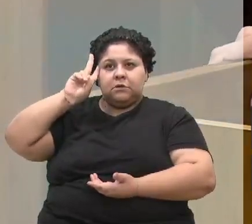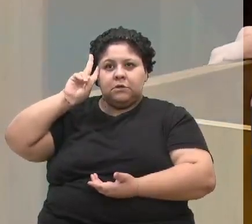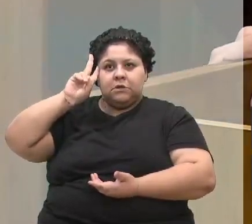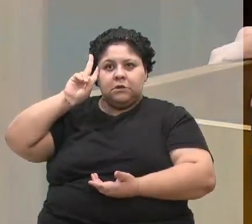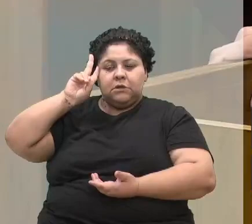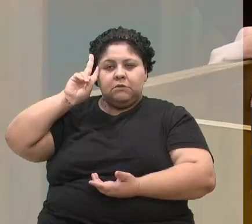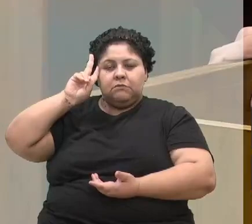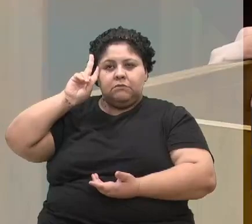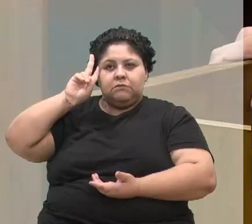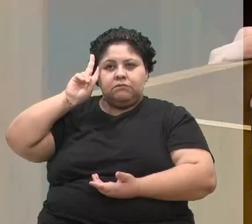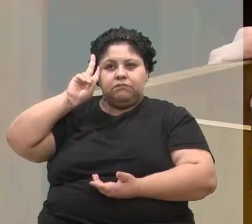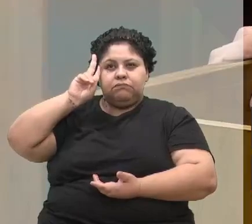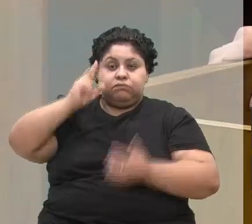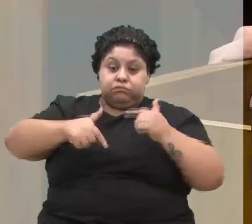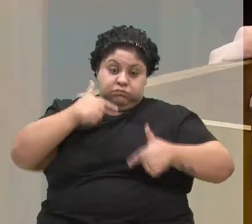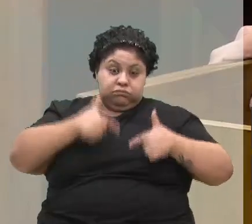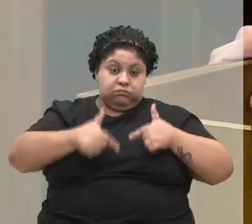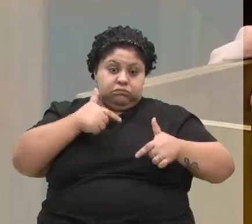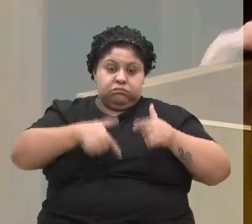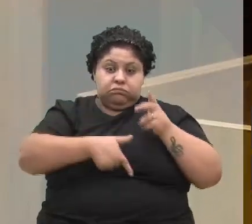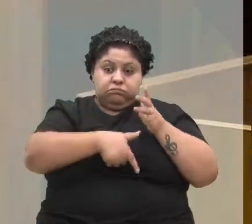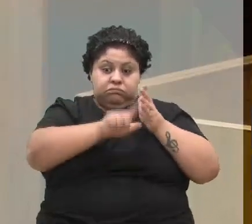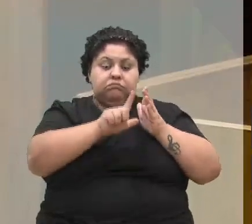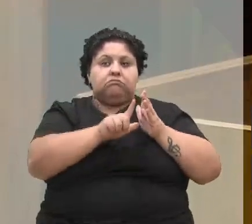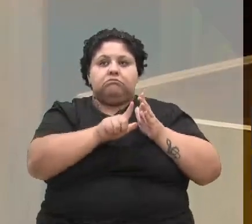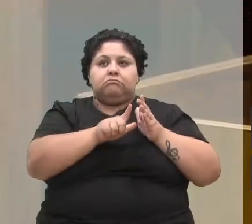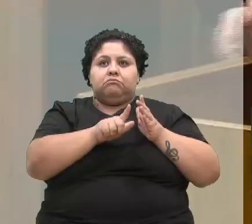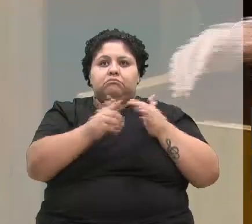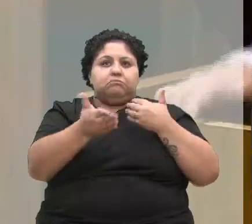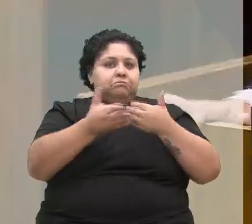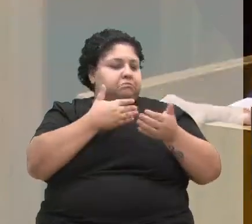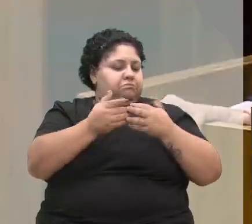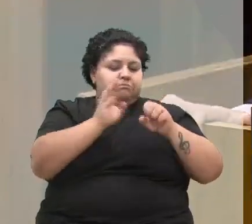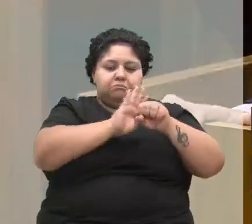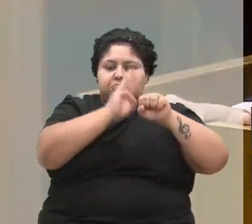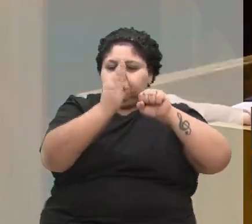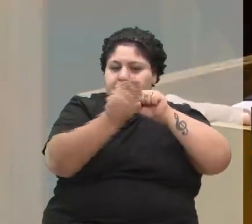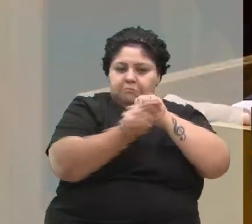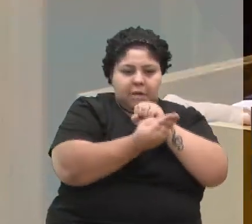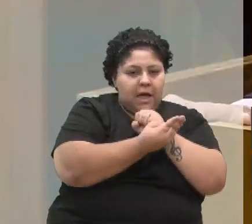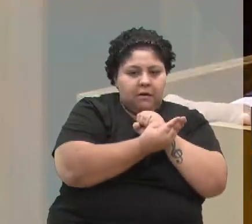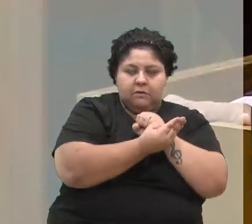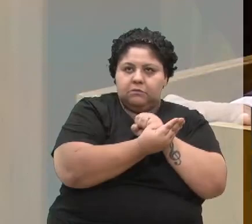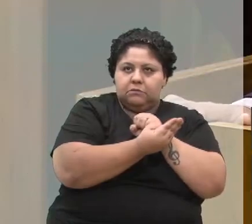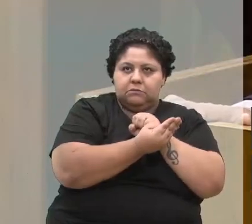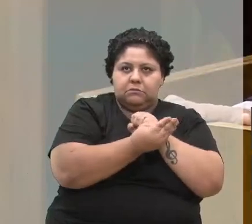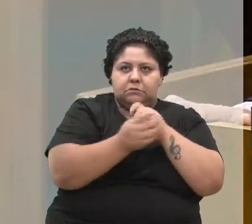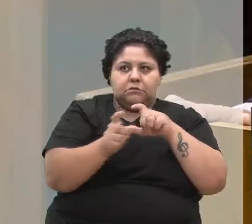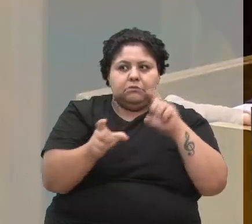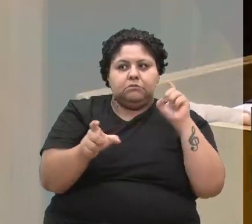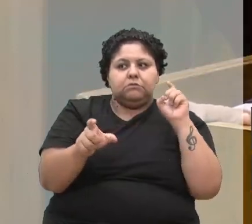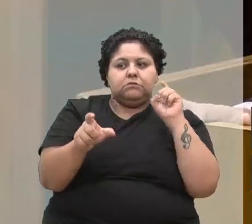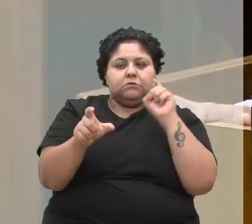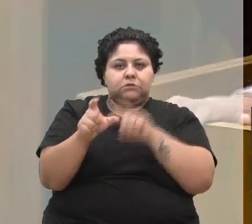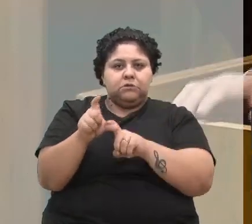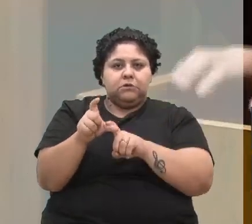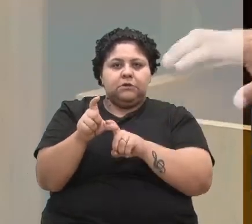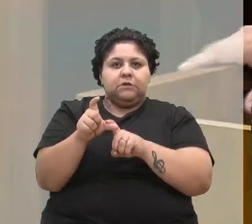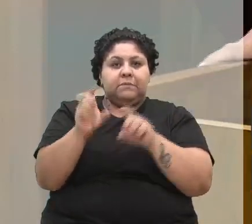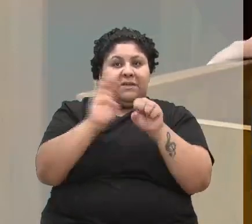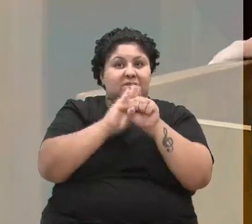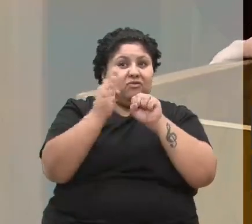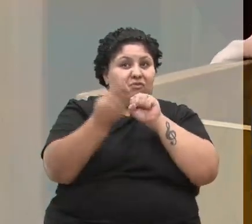etapa, e de antemão, independente do bairro de Caxias do Sul, que ainda não foi feita essas